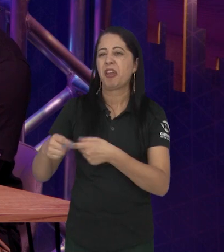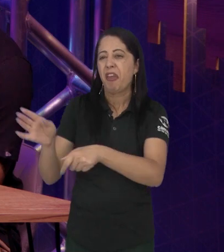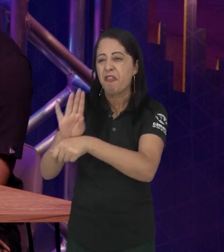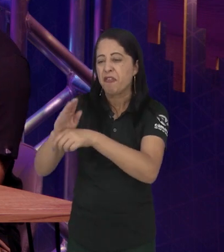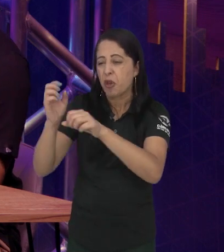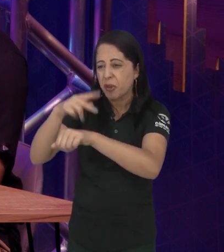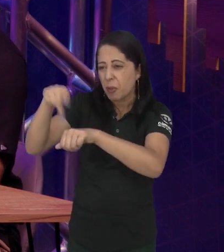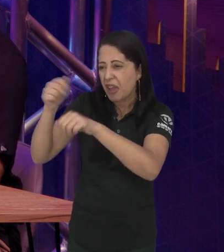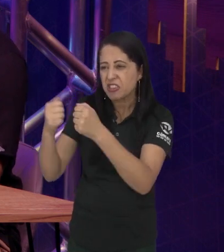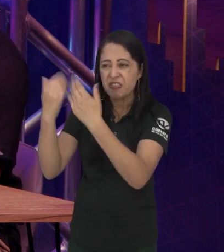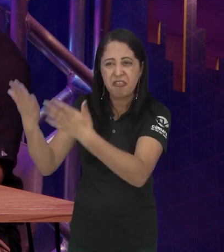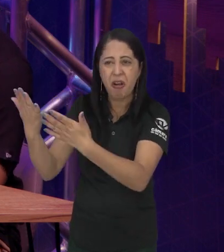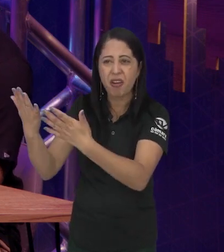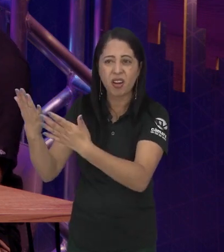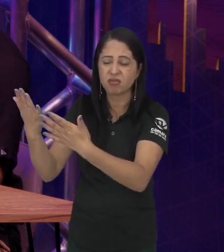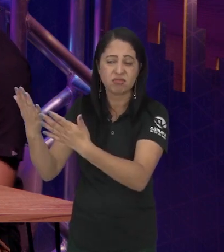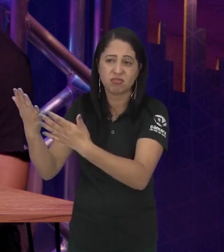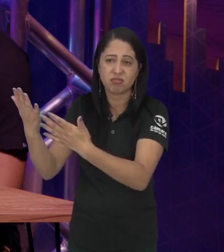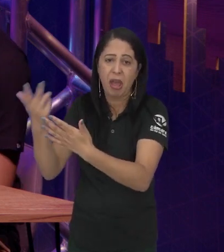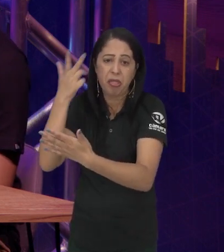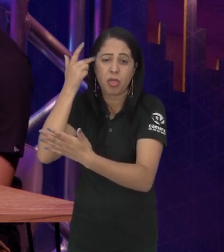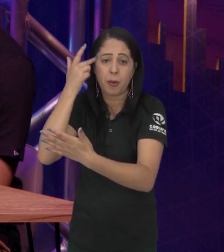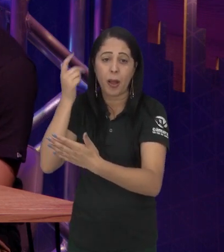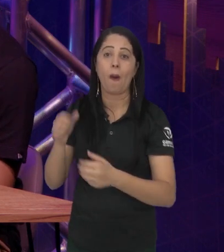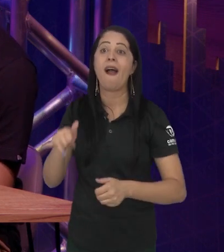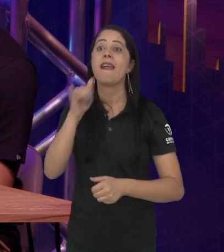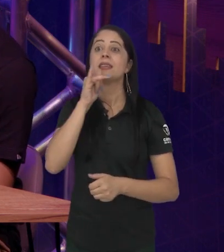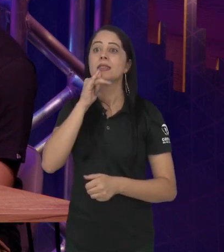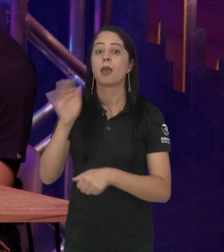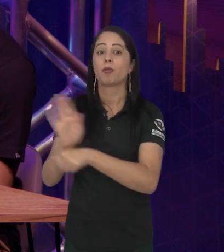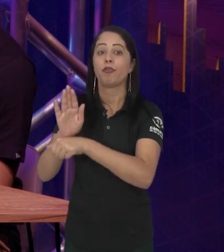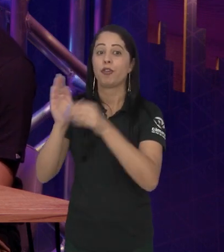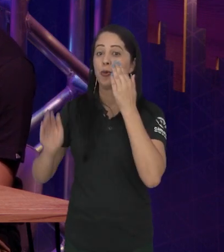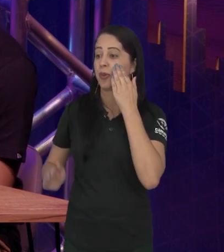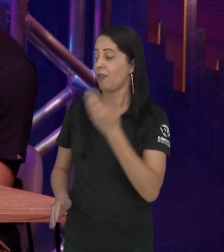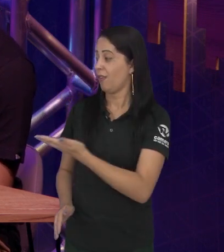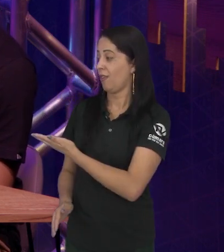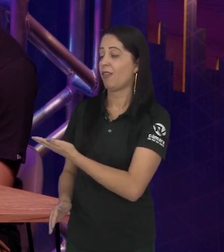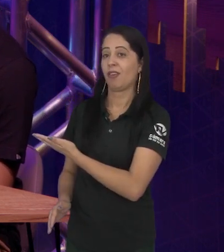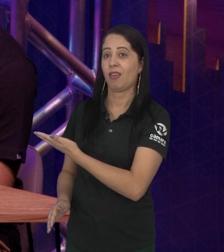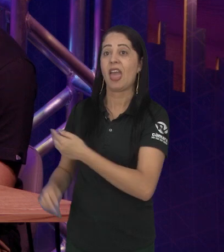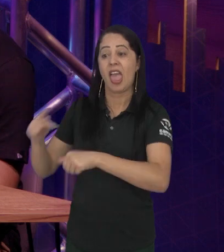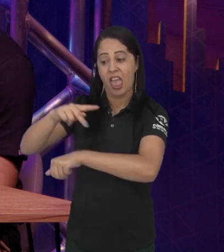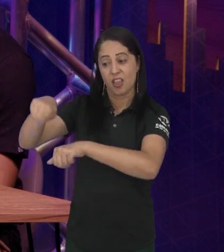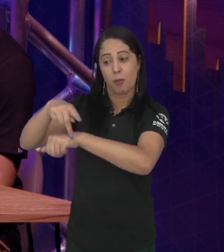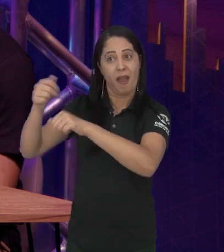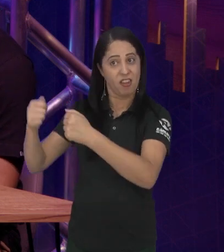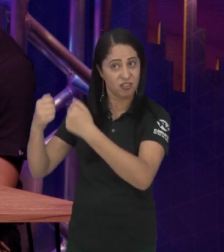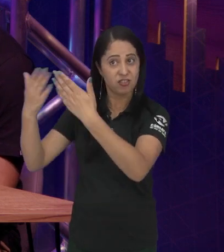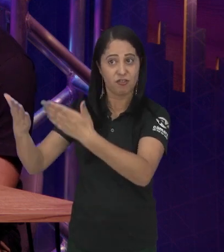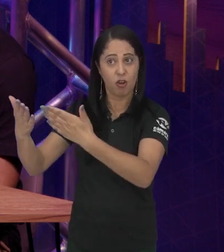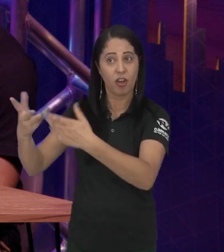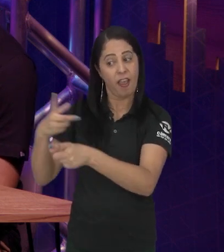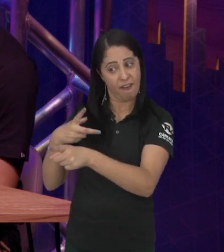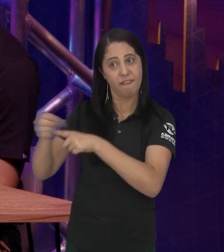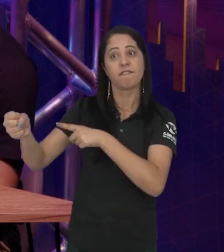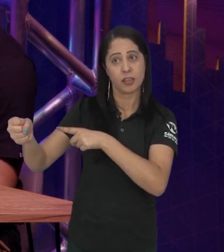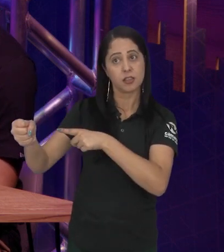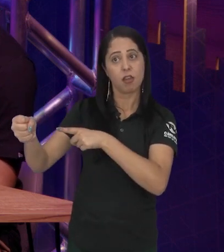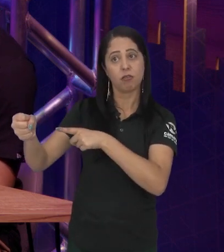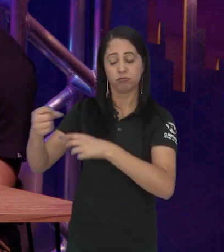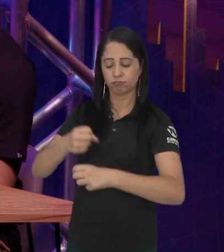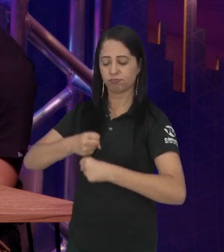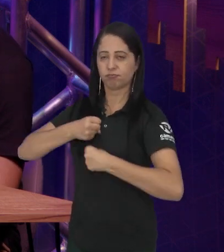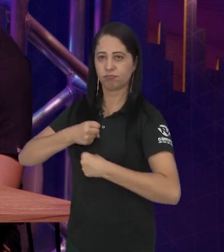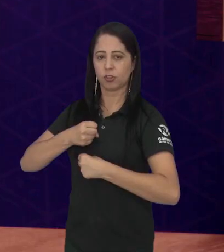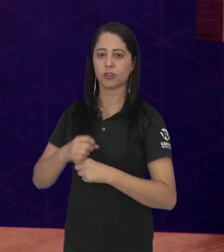só estrangeiro, só que não é dos Estados Unidos. Mas o Parasita, por exemplo, é um filme estrangeiro e ganhou o Oscar de melhor filme.